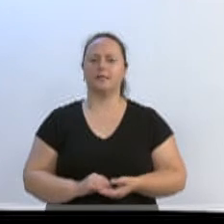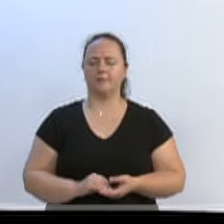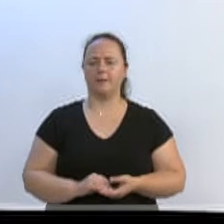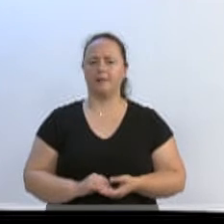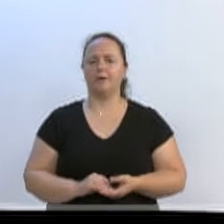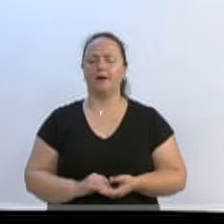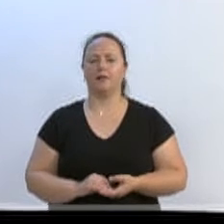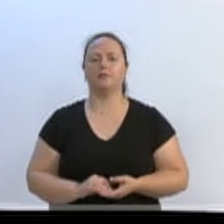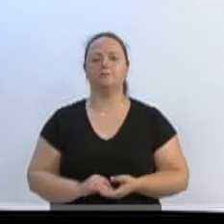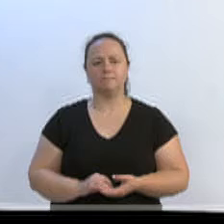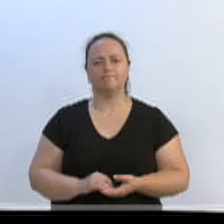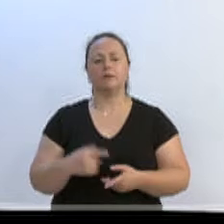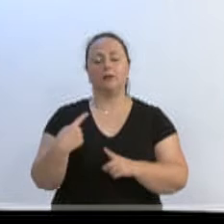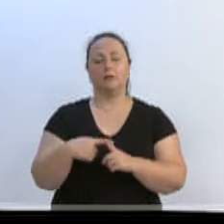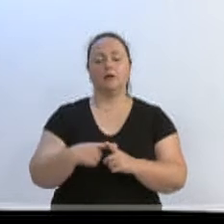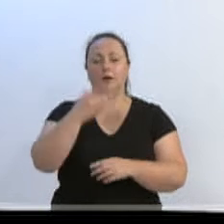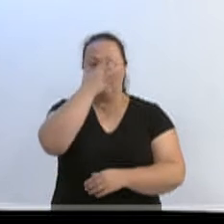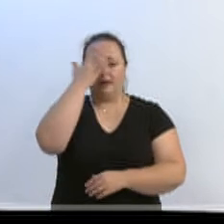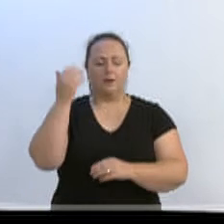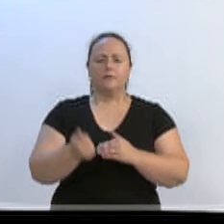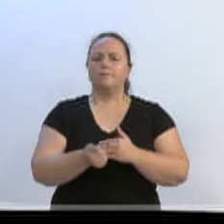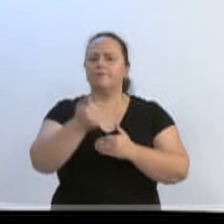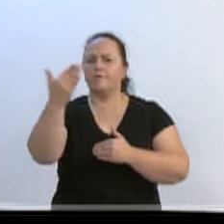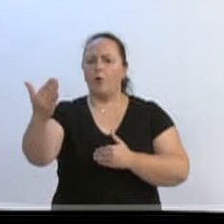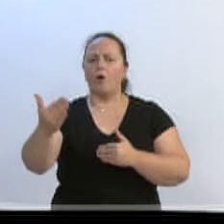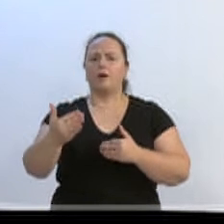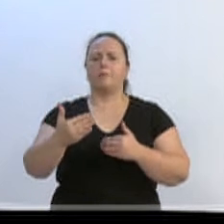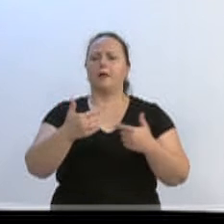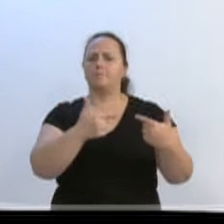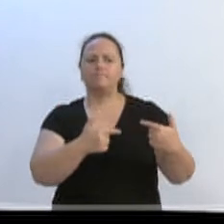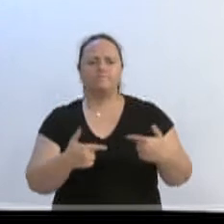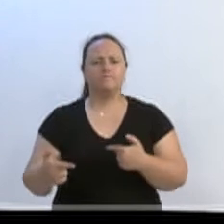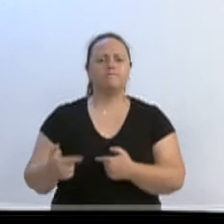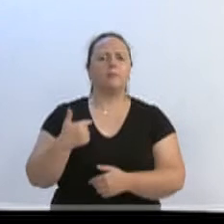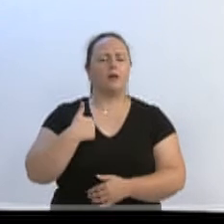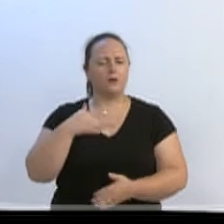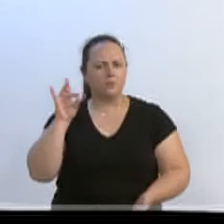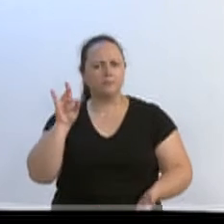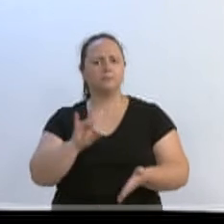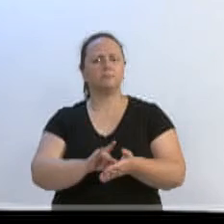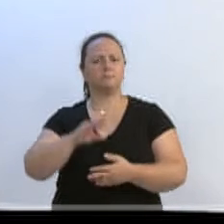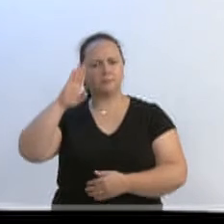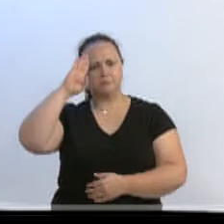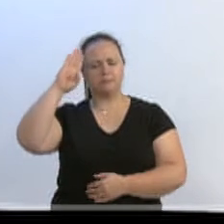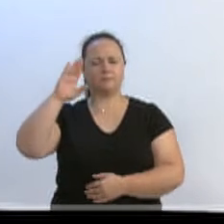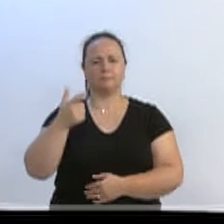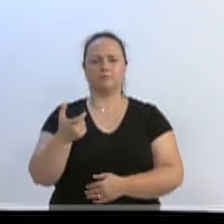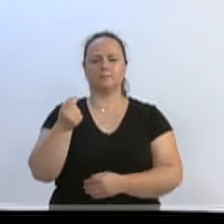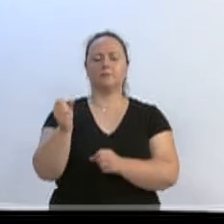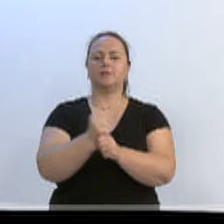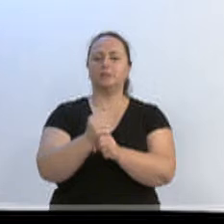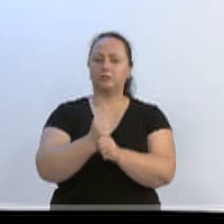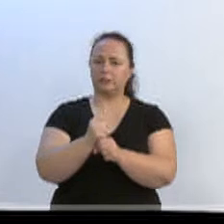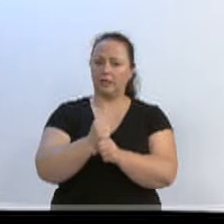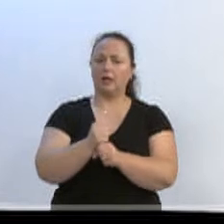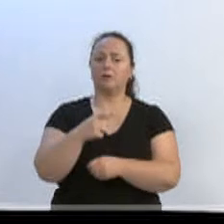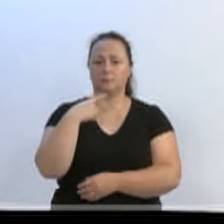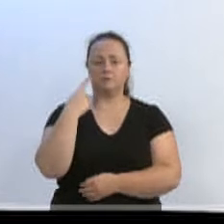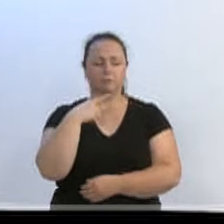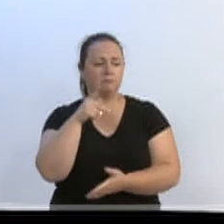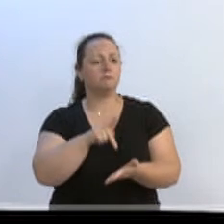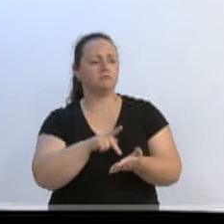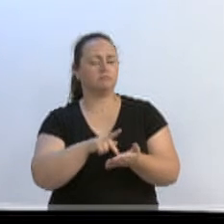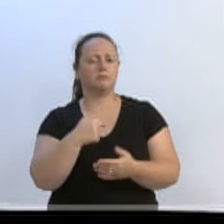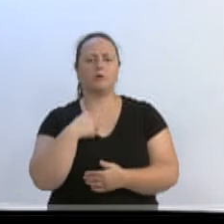esforços eu digo pra vocês que eu tenho um orgulho muito grande ter servido à pátria durante 20 anos veio do marcelo lanzarin de ter